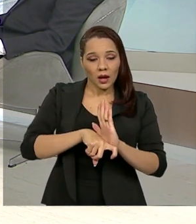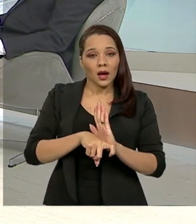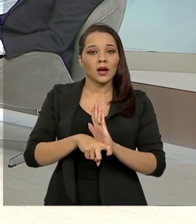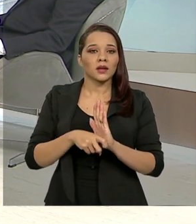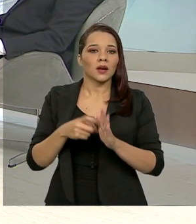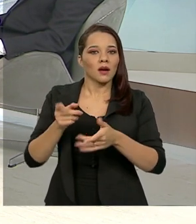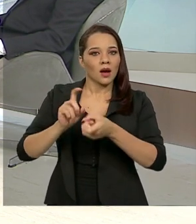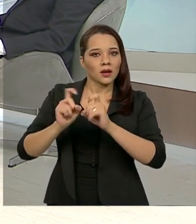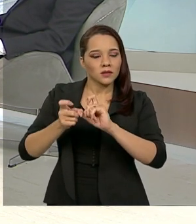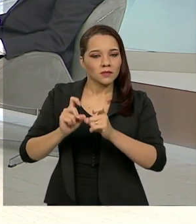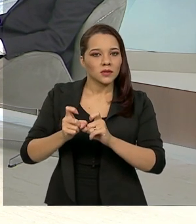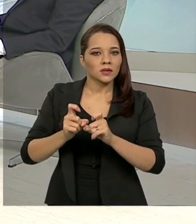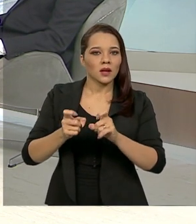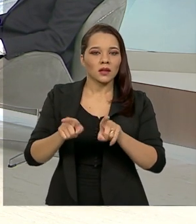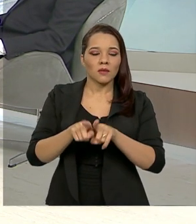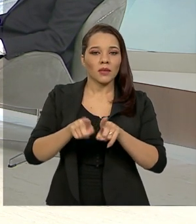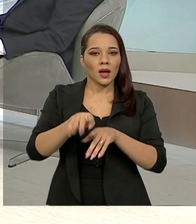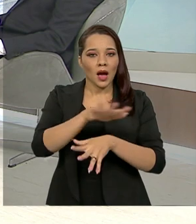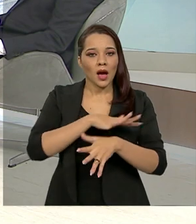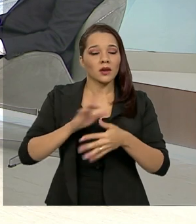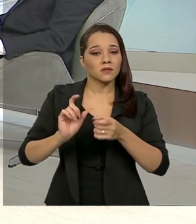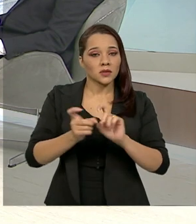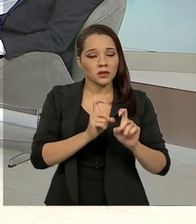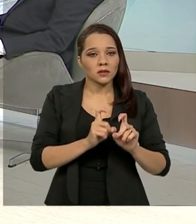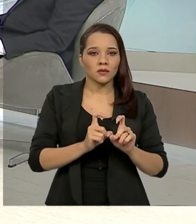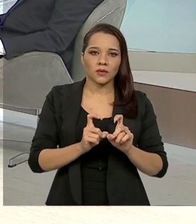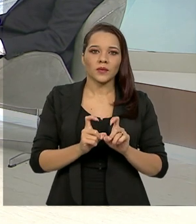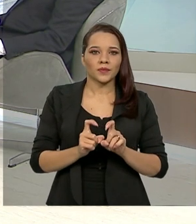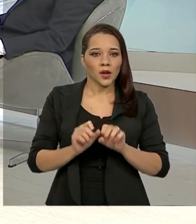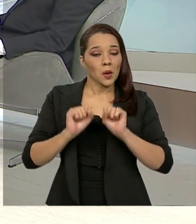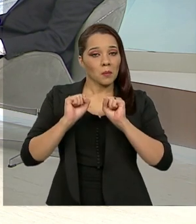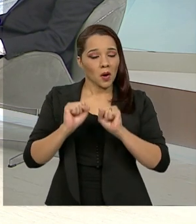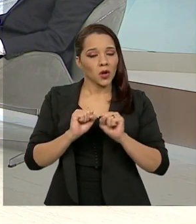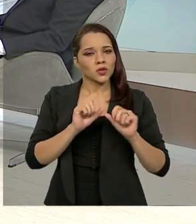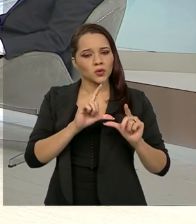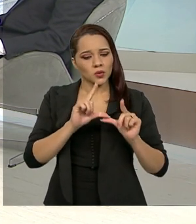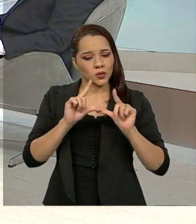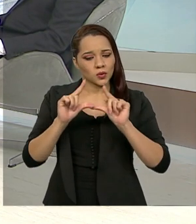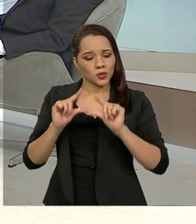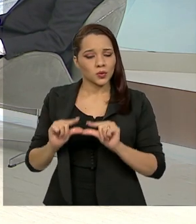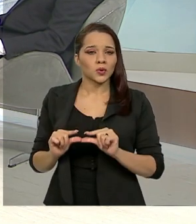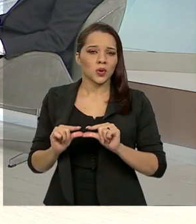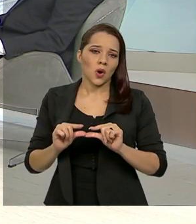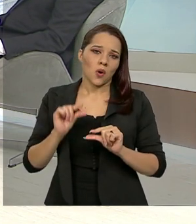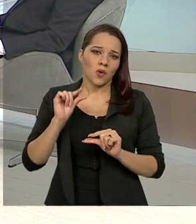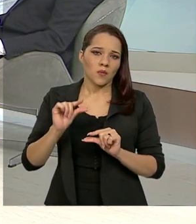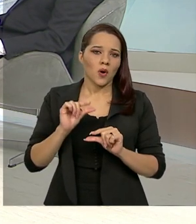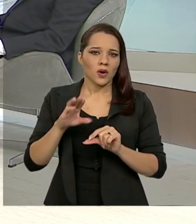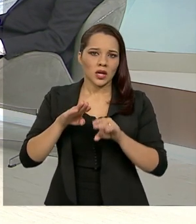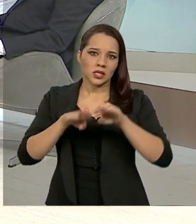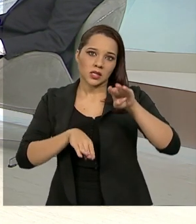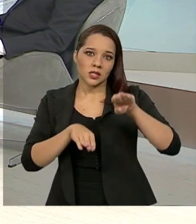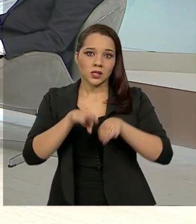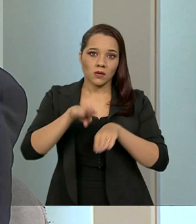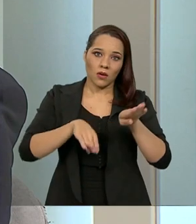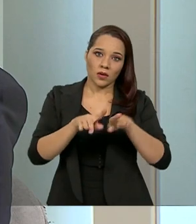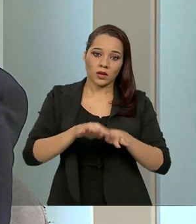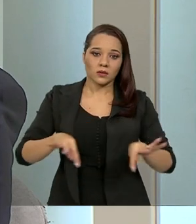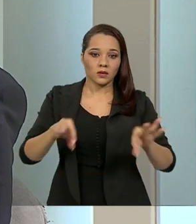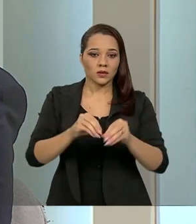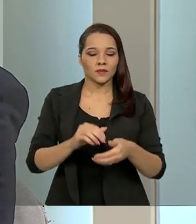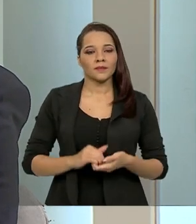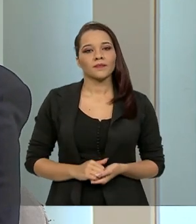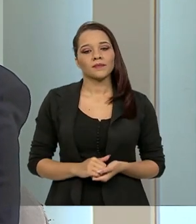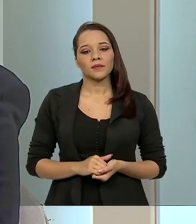a administrativa poderão, né, amenizar, pelo menos, essas distorções todas. Eu